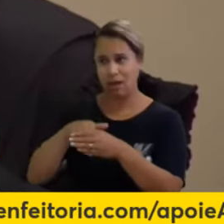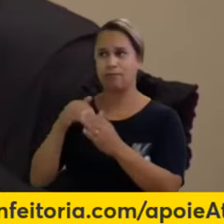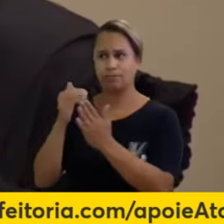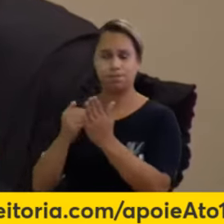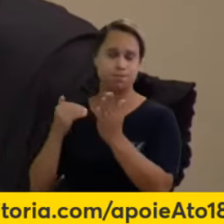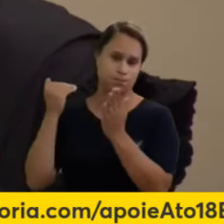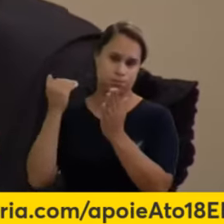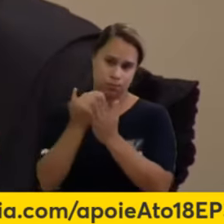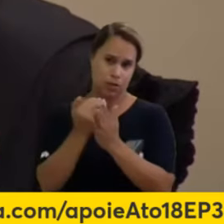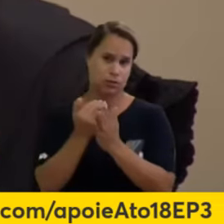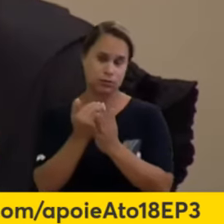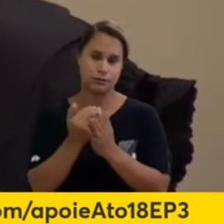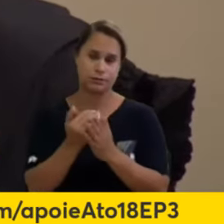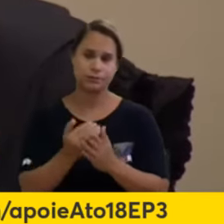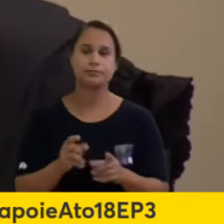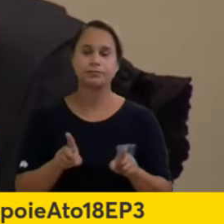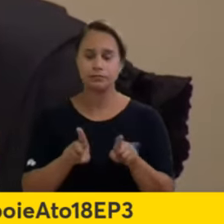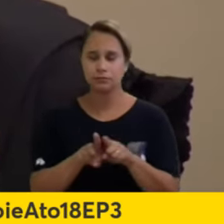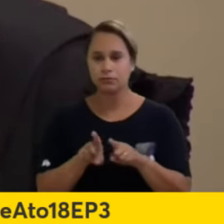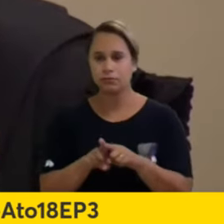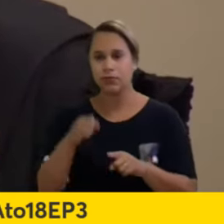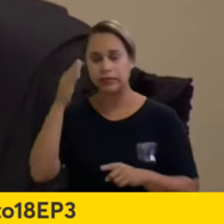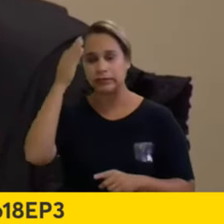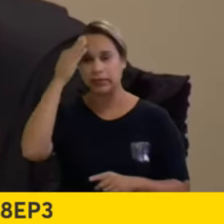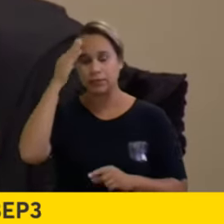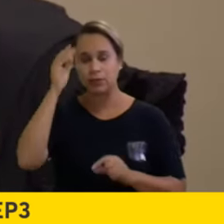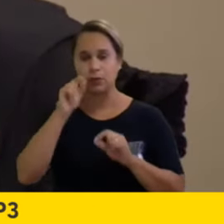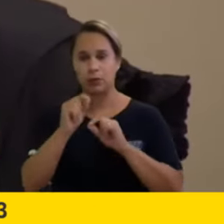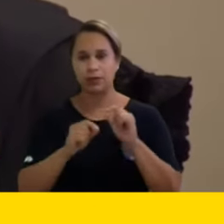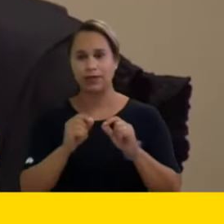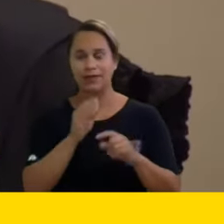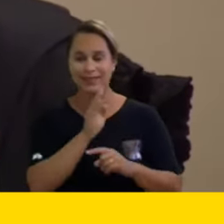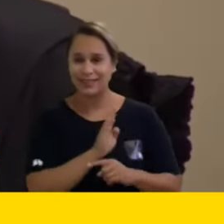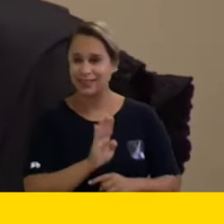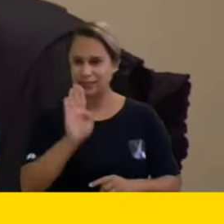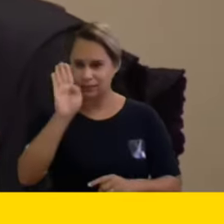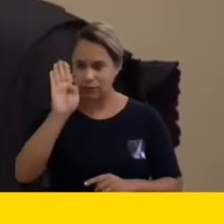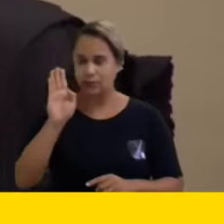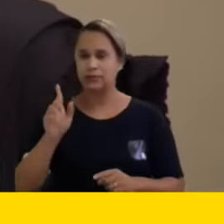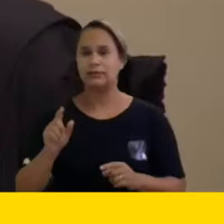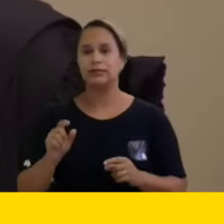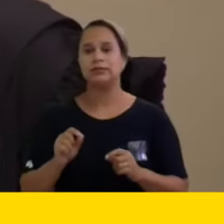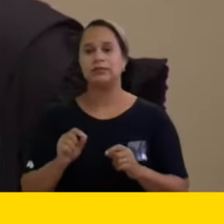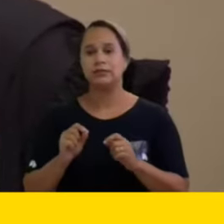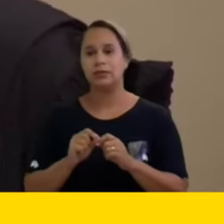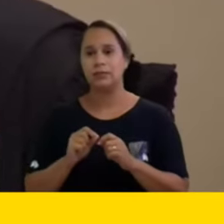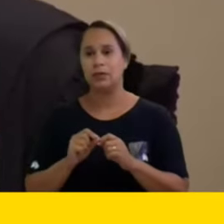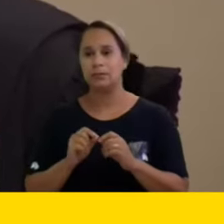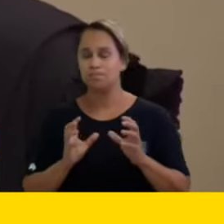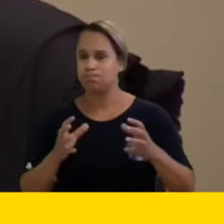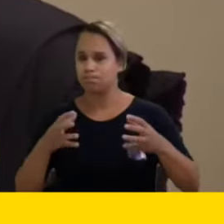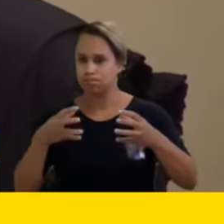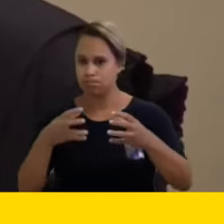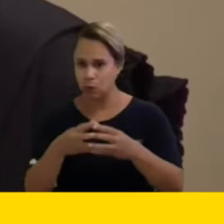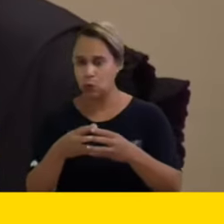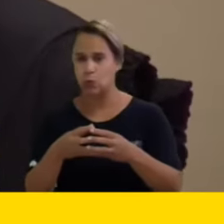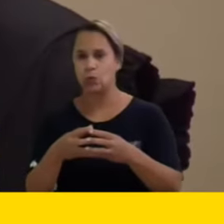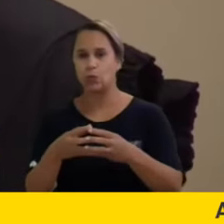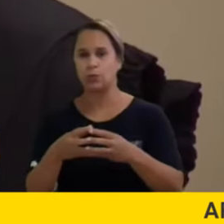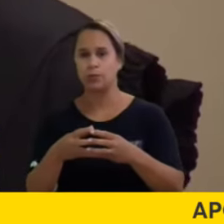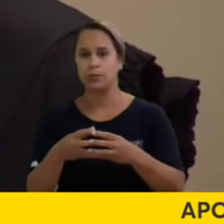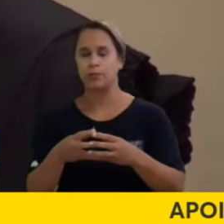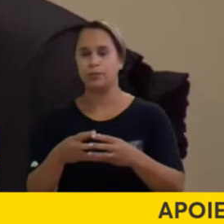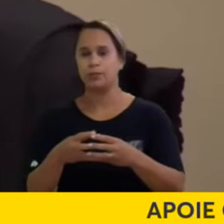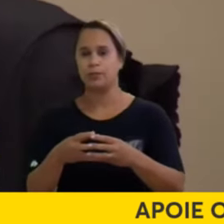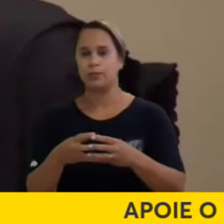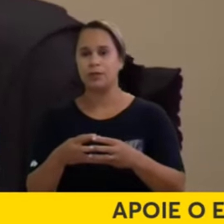significativo é sabido que existem candidaturas lançadas por conveniência das coligações sem a grande perspectiva de Vitória mas com a